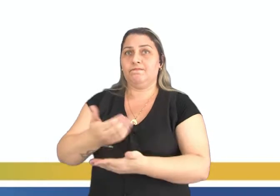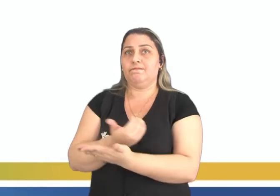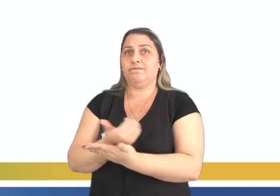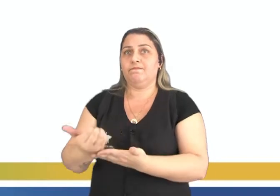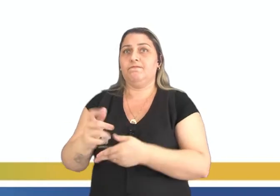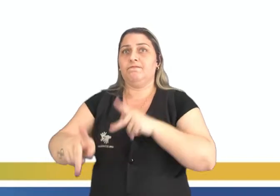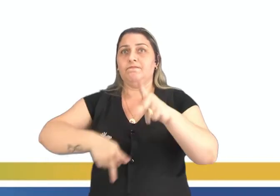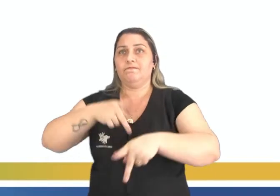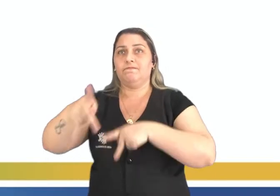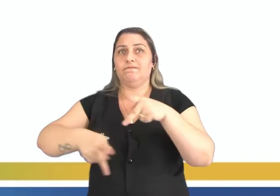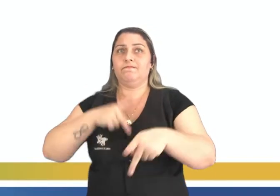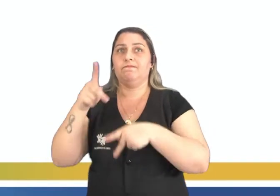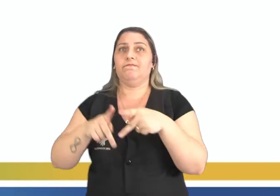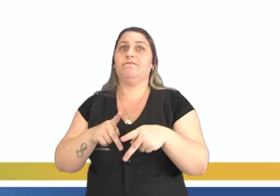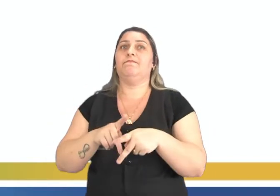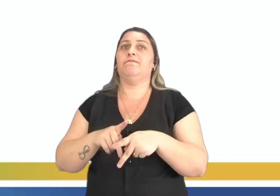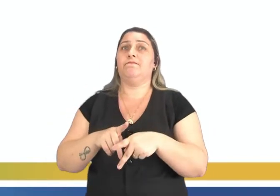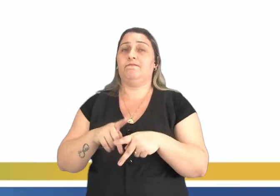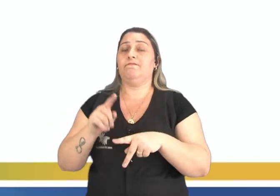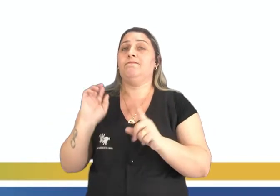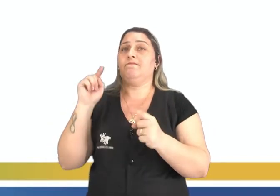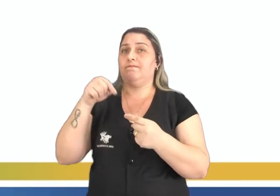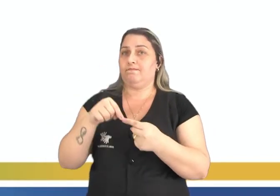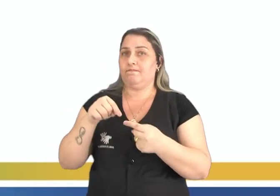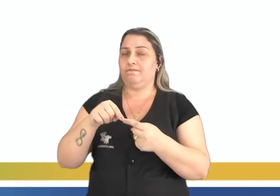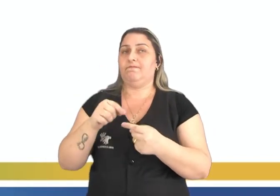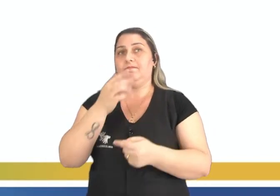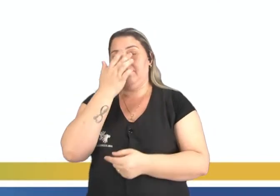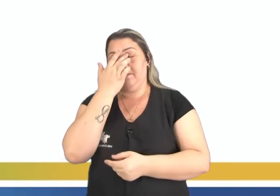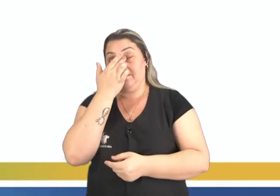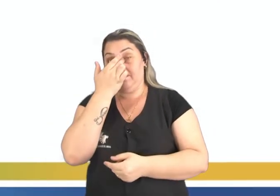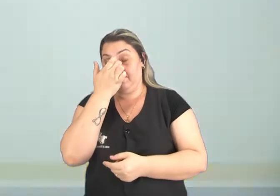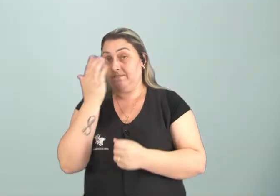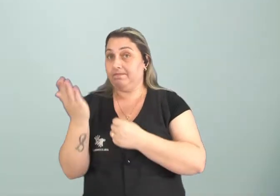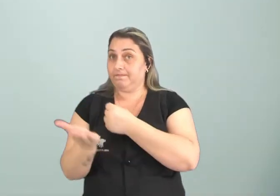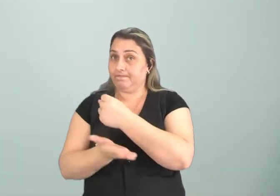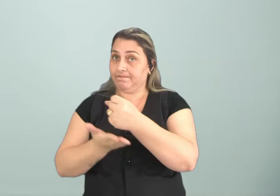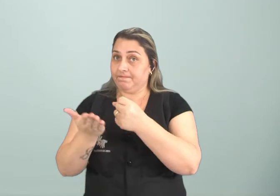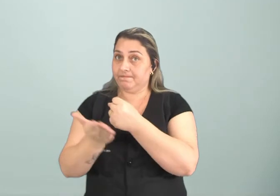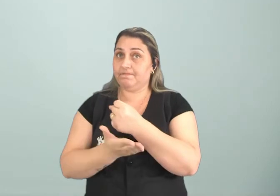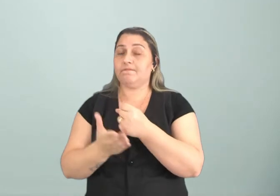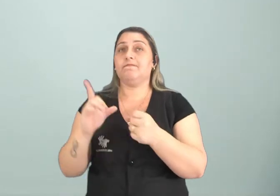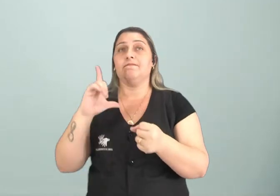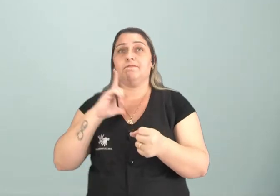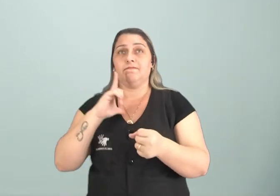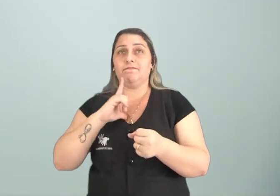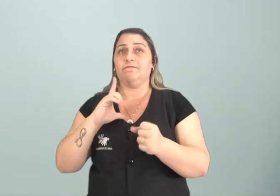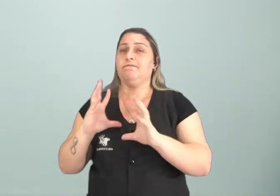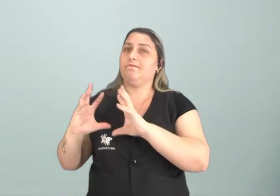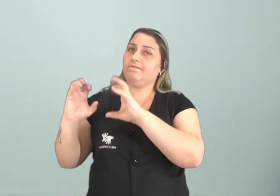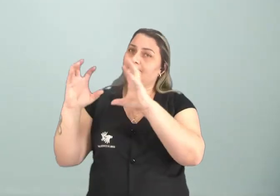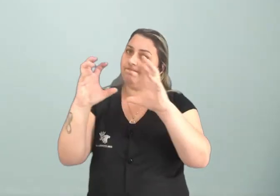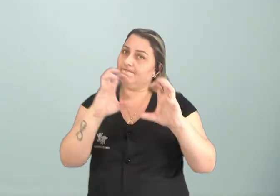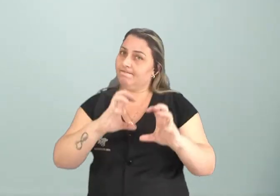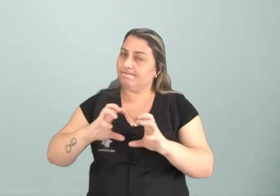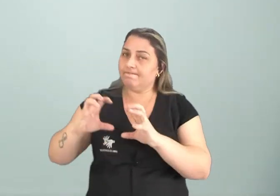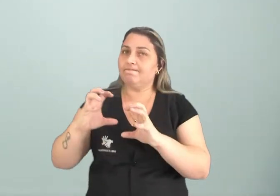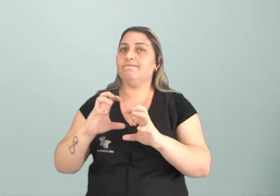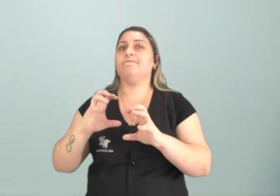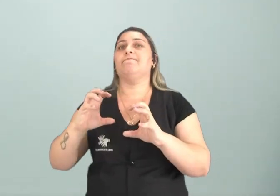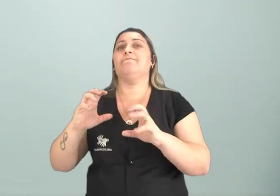as ações dos povos para a consecução desses objetivos comuns. Então, basicamente, todas essas questões de conflitos